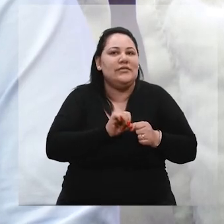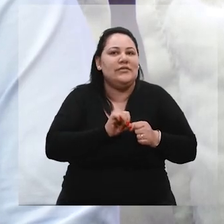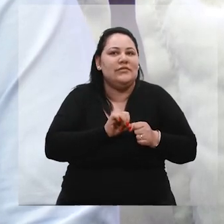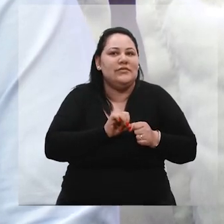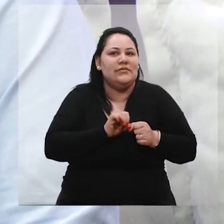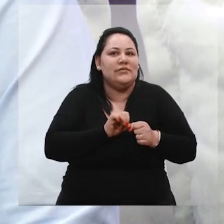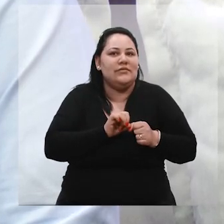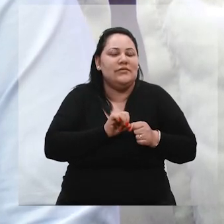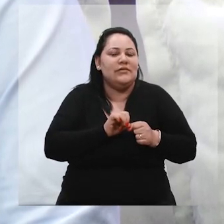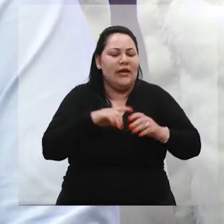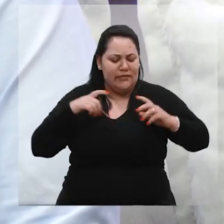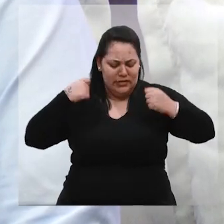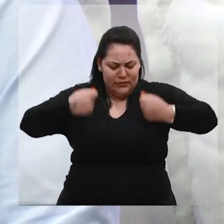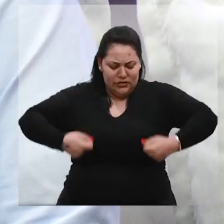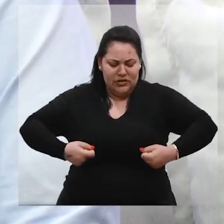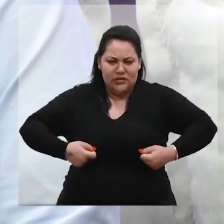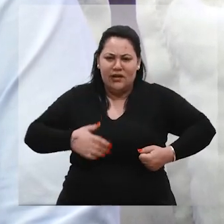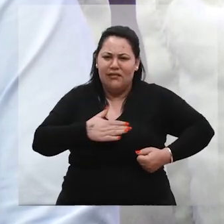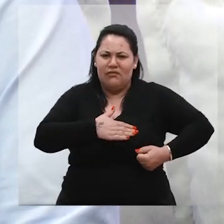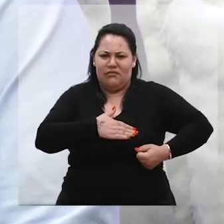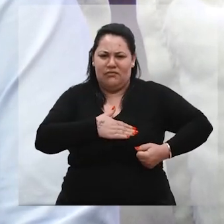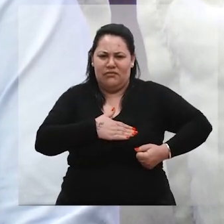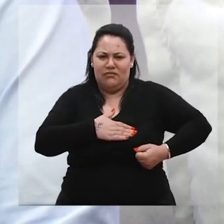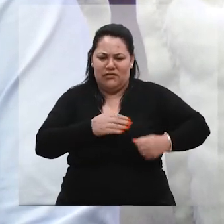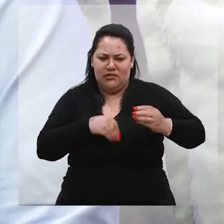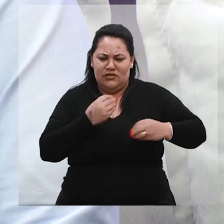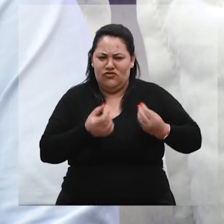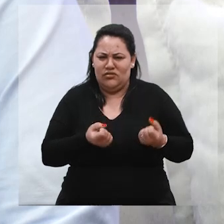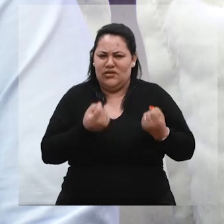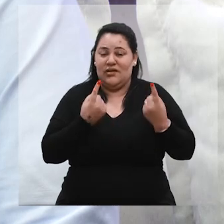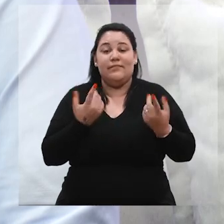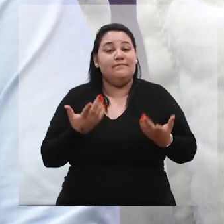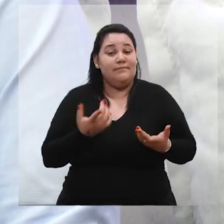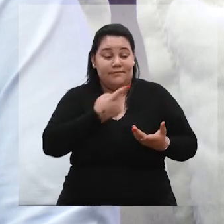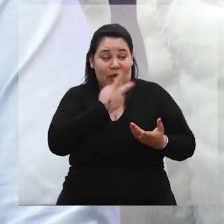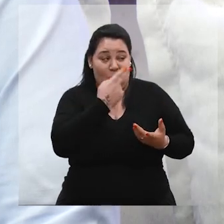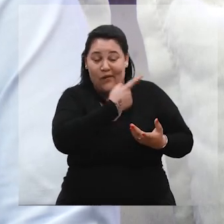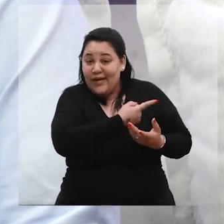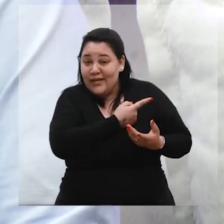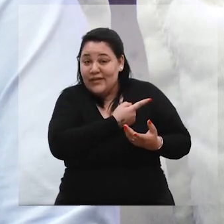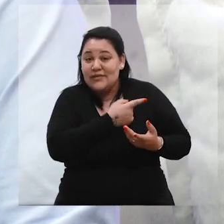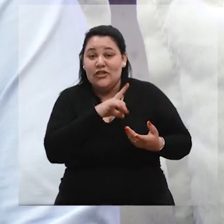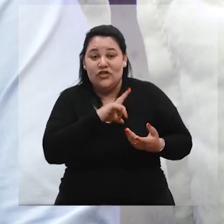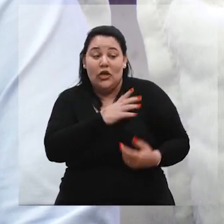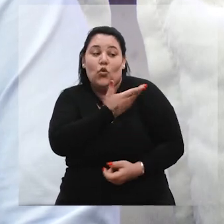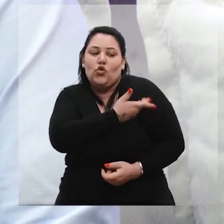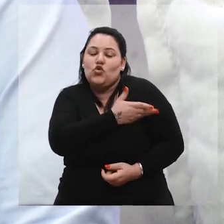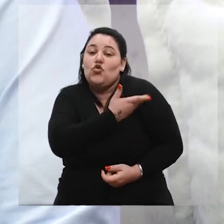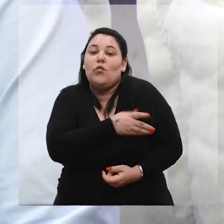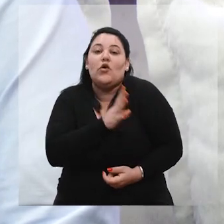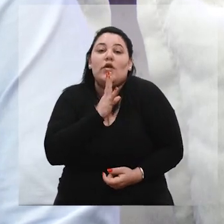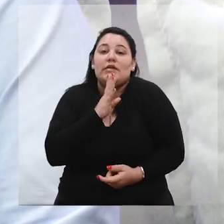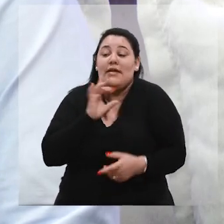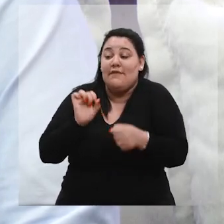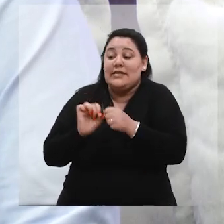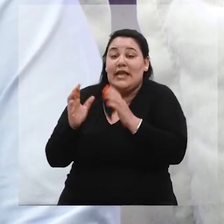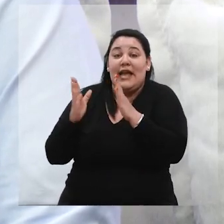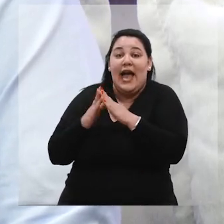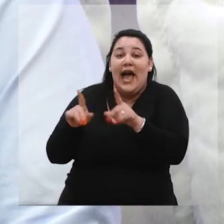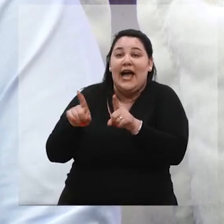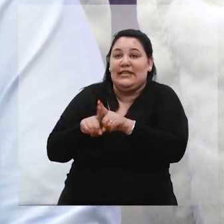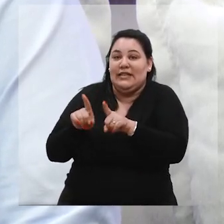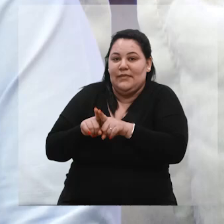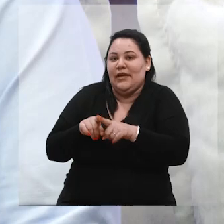autoexame, ela estava se vestindo e aí palpou aquilo. Então, daqui a pouco, se a gente tem esse hábito de se conhecer